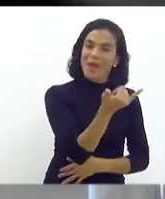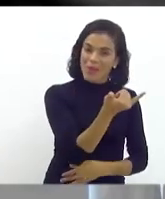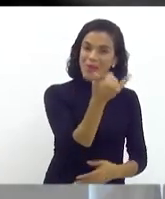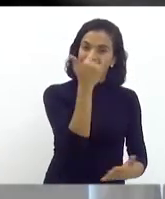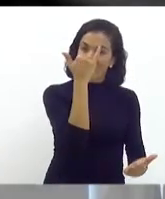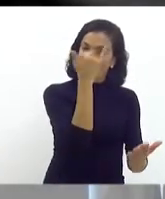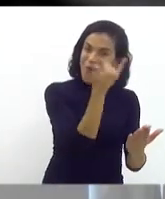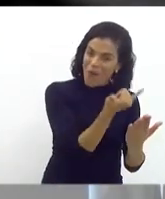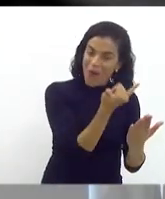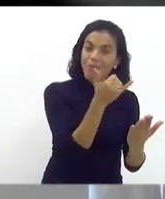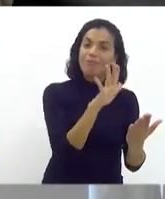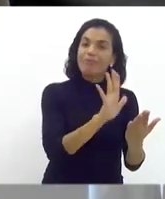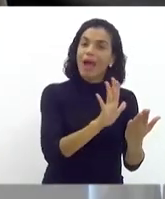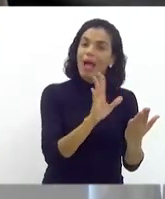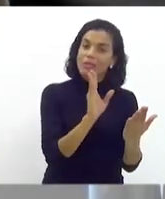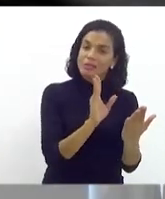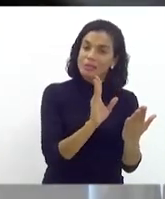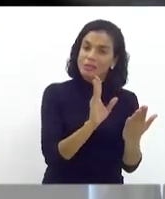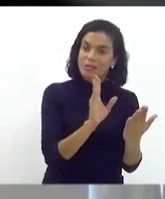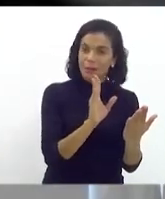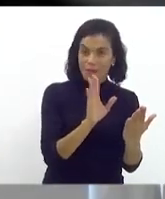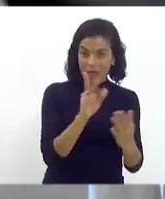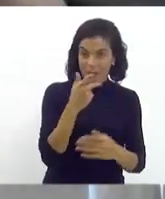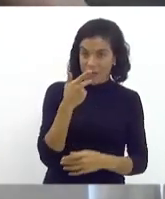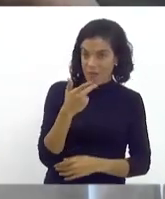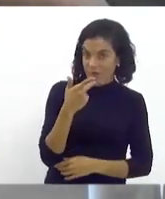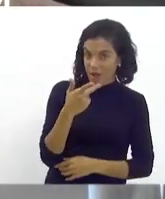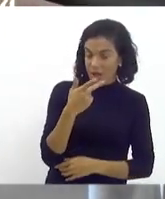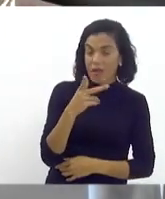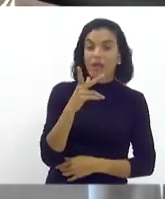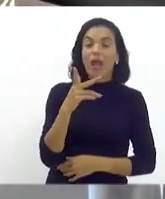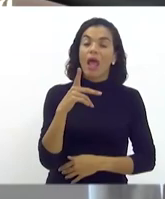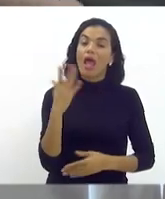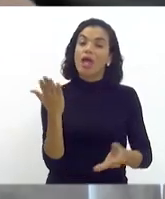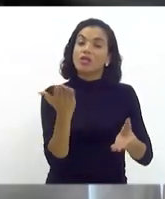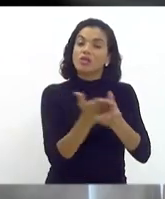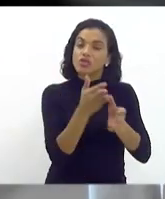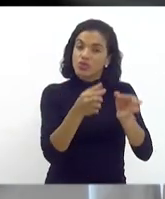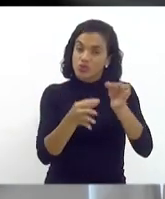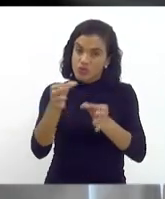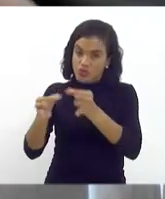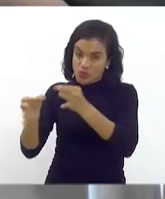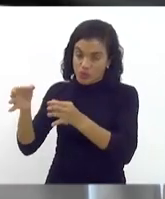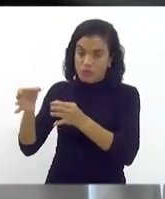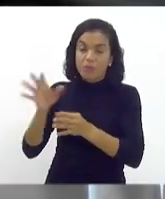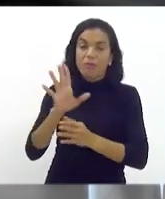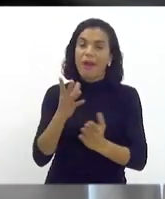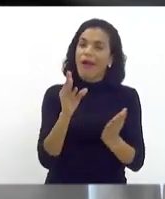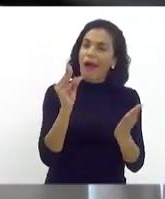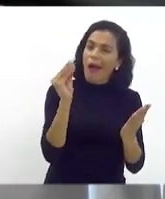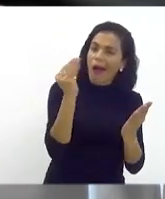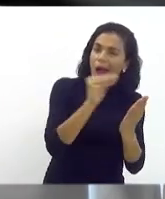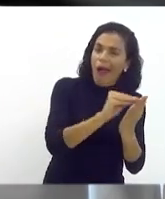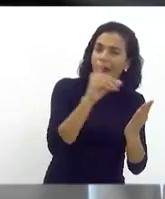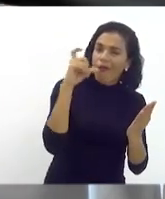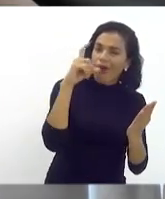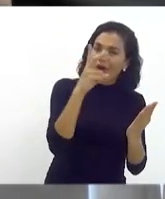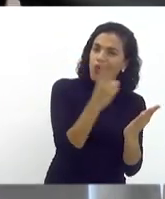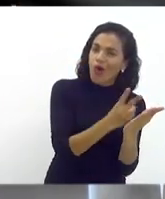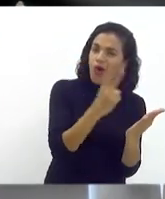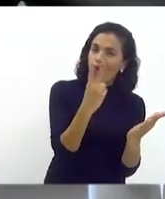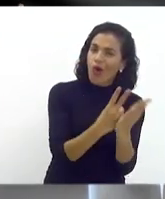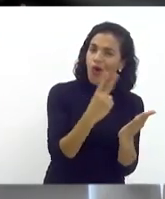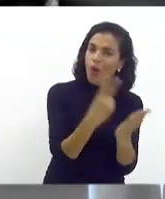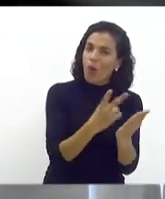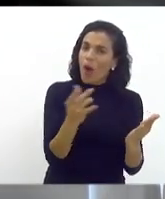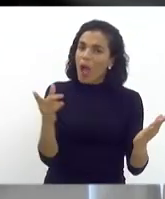absolvição com trânsito em julgado É bom que se diga mas a foto dela ela continua inserida no álbum de suspeitos